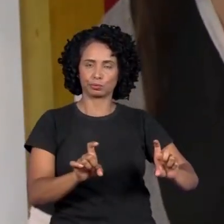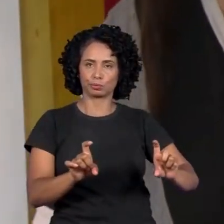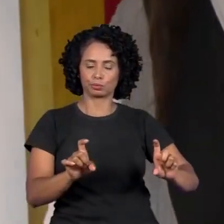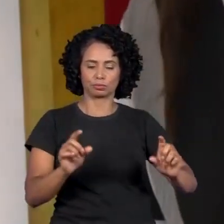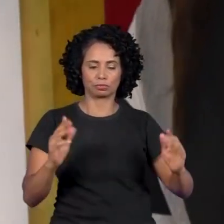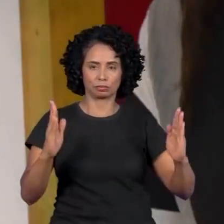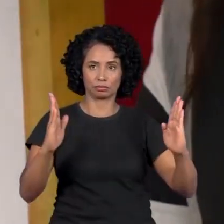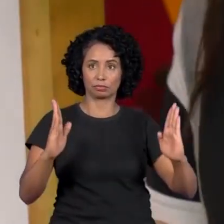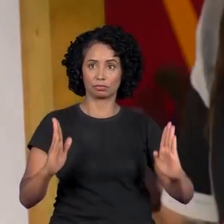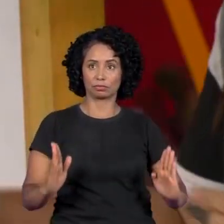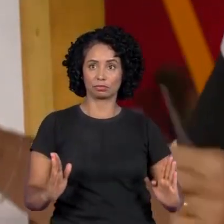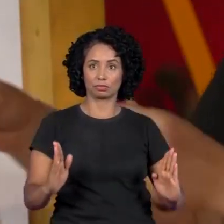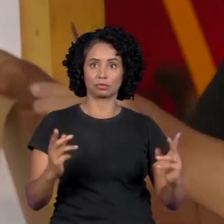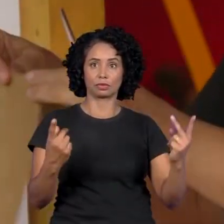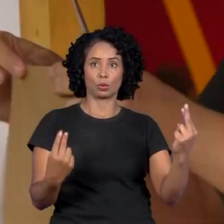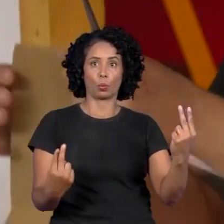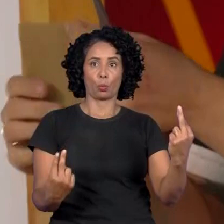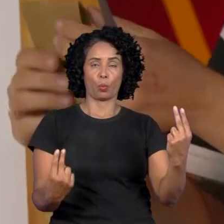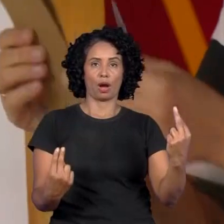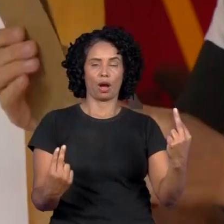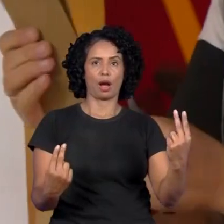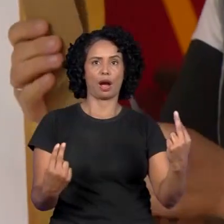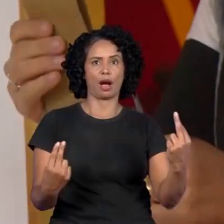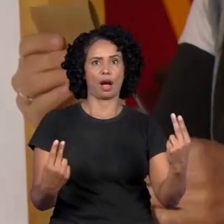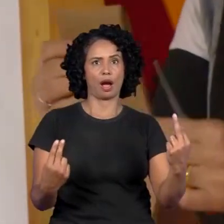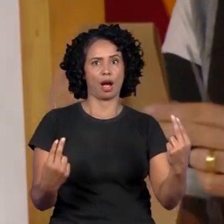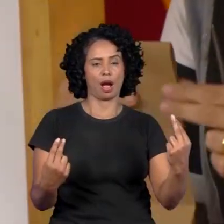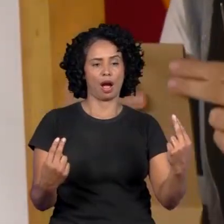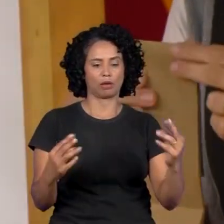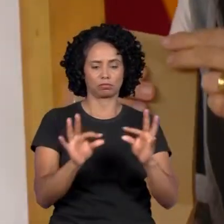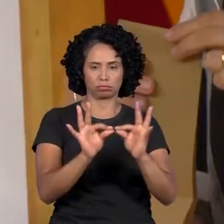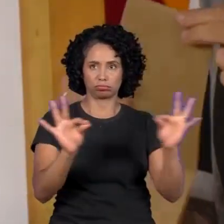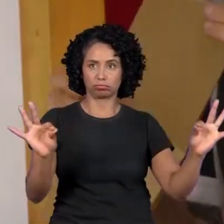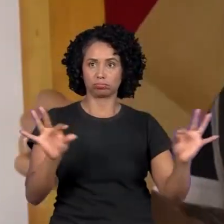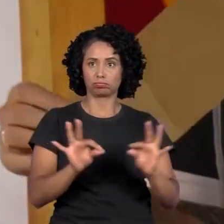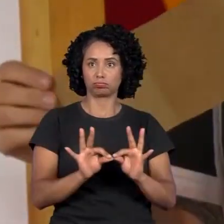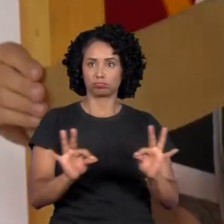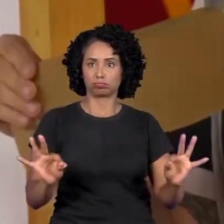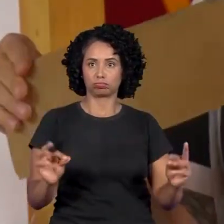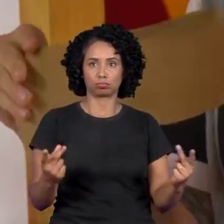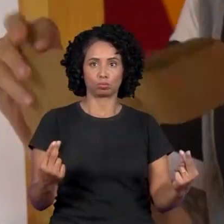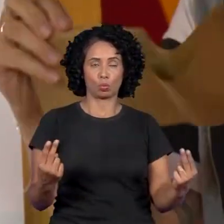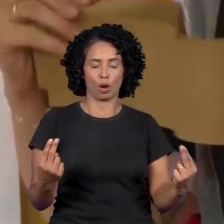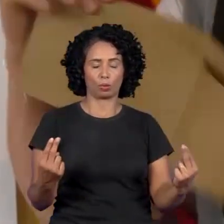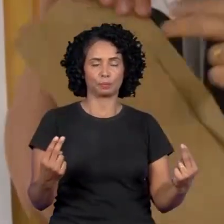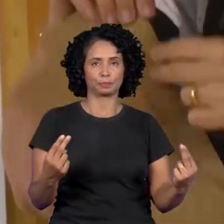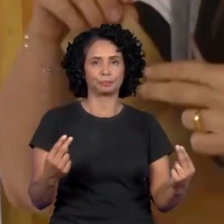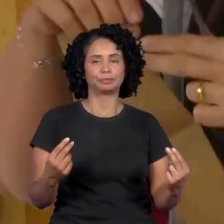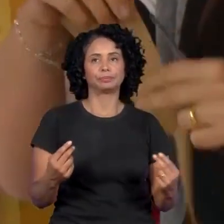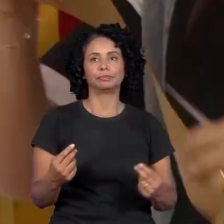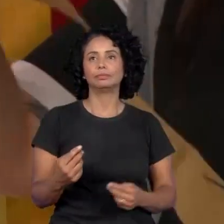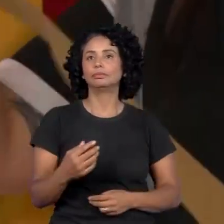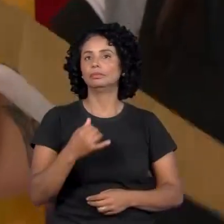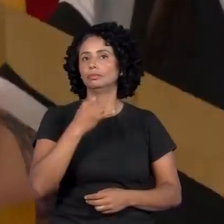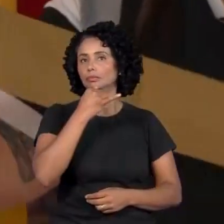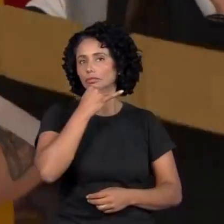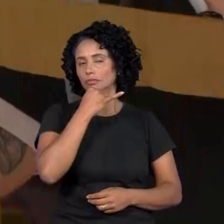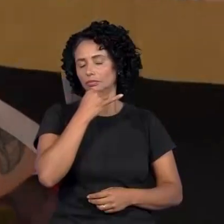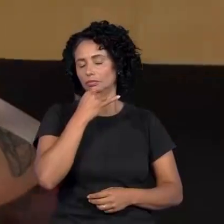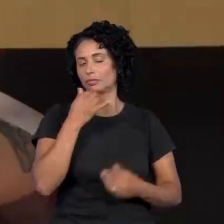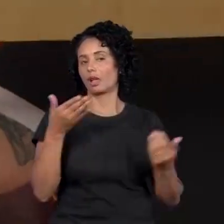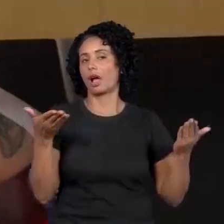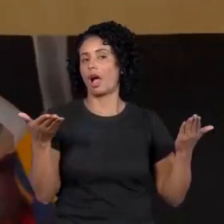e vou dobrar e recortar, como se fosse o cinto do Papai Noel fazendo um furo. Então, eu vou pegar agora uma